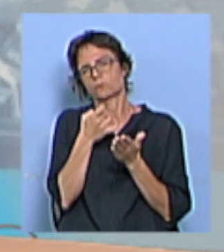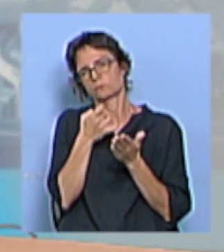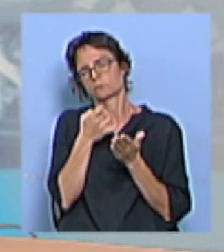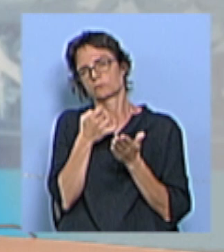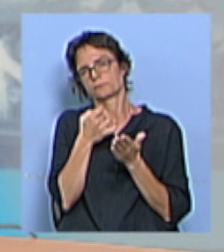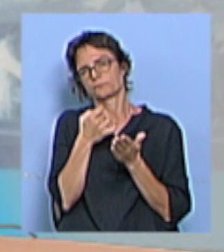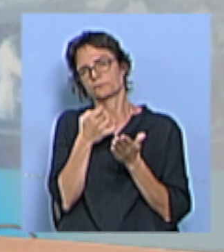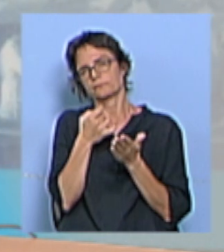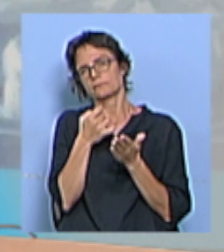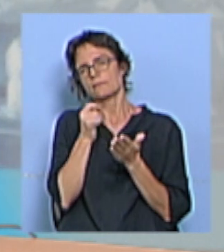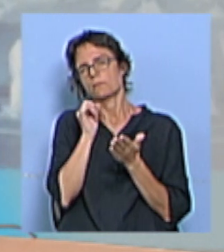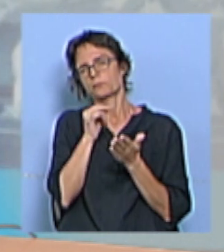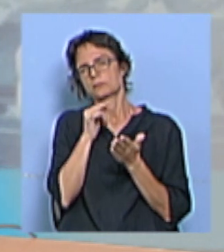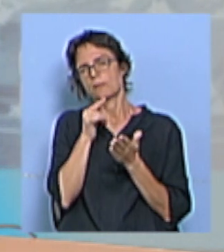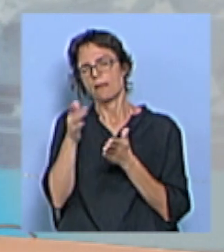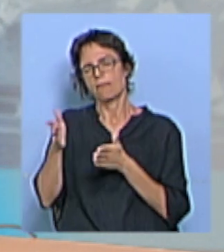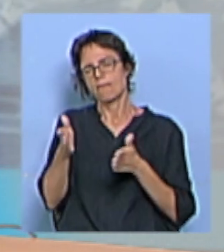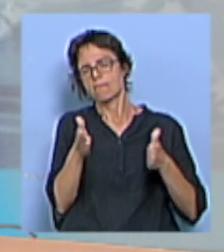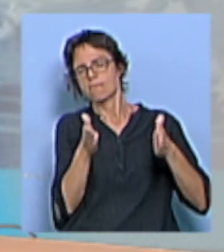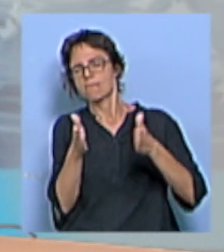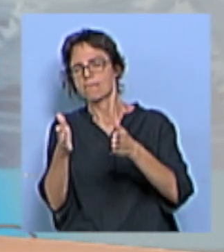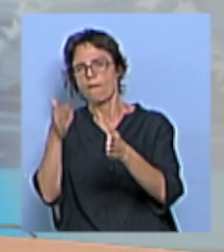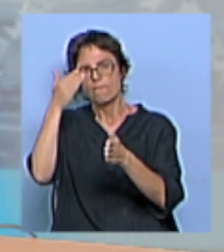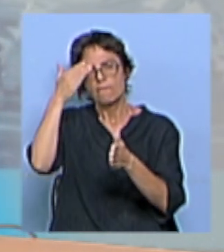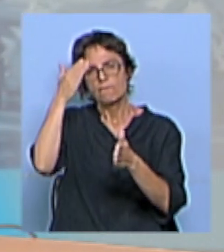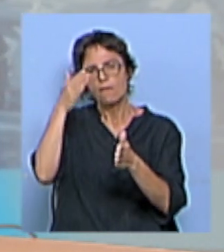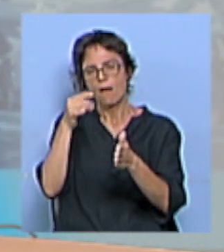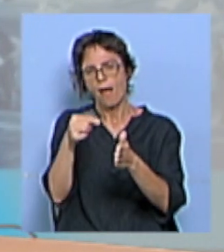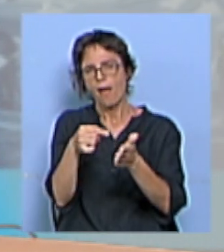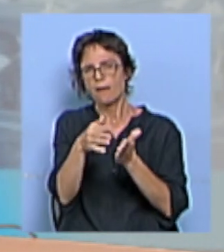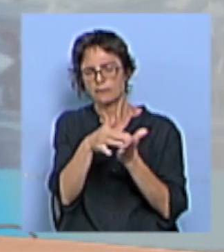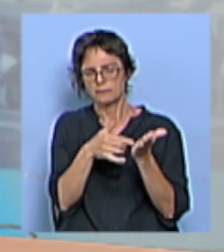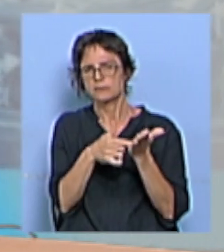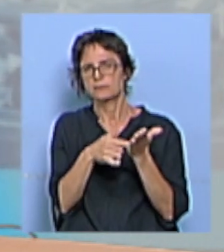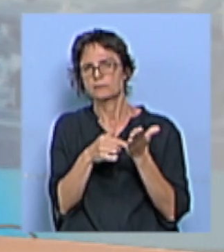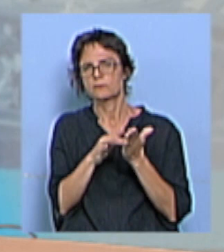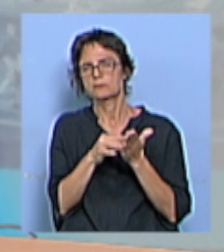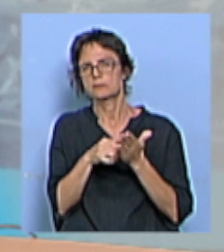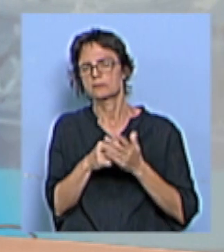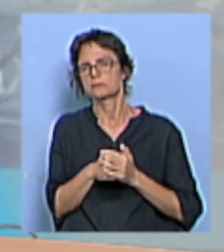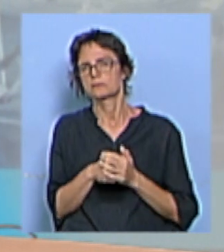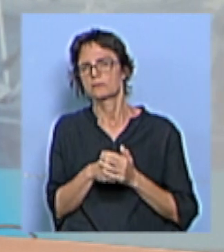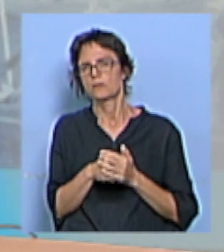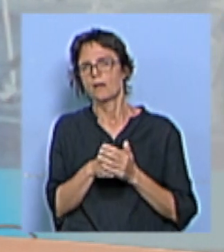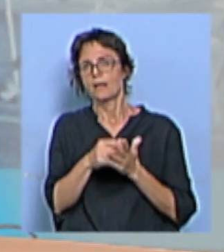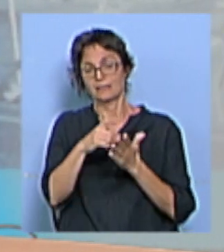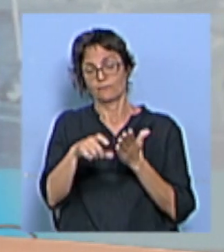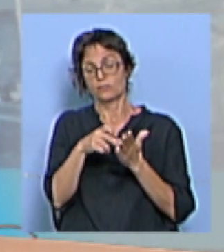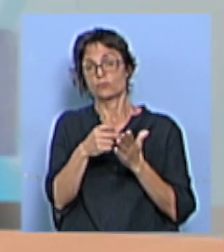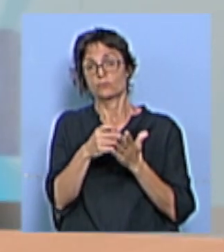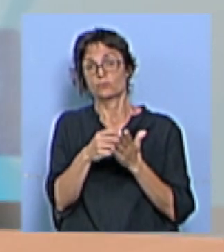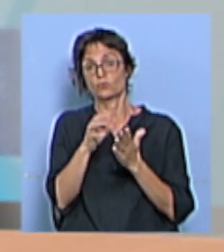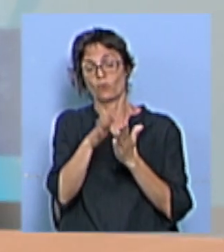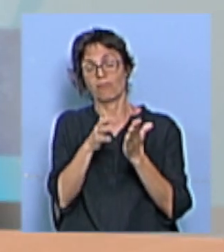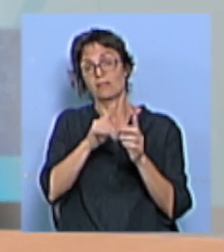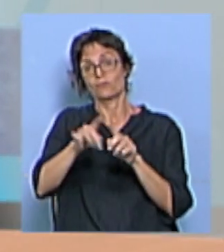possibilidades de caminho daqui para a frente. O que é que esta equipa, digamos assim, procurou com esta publicação? Por um lado é tentar